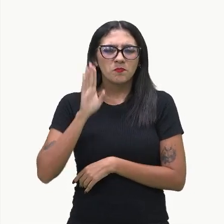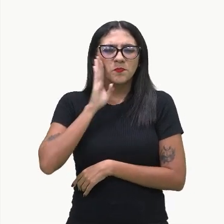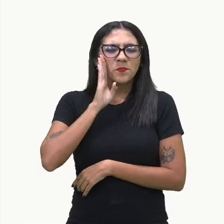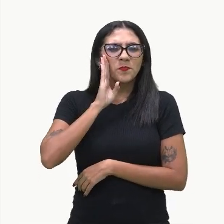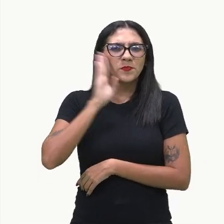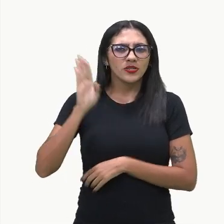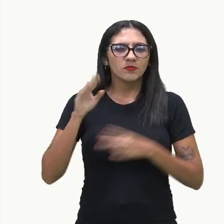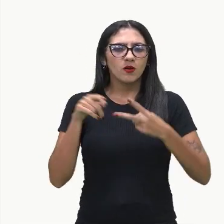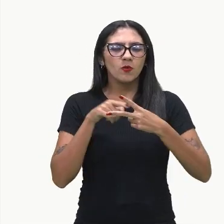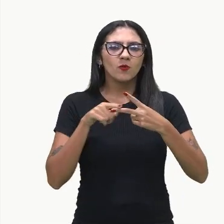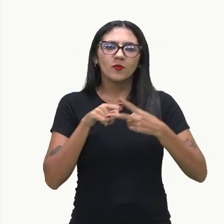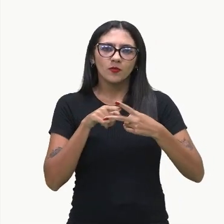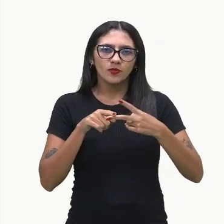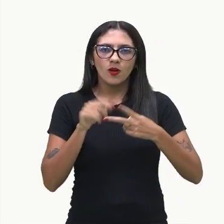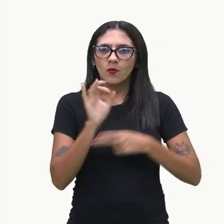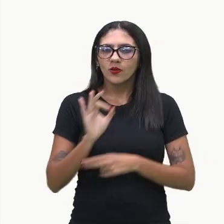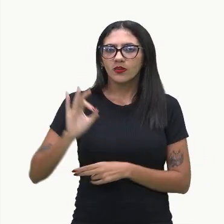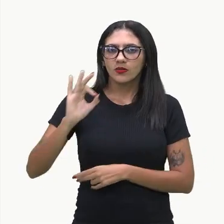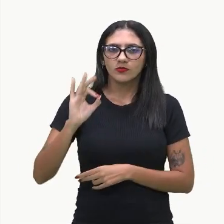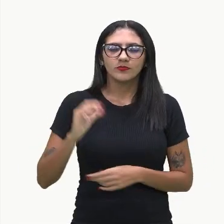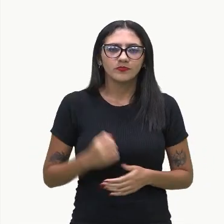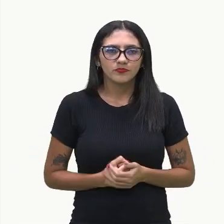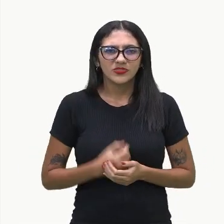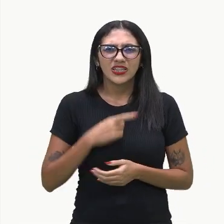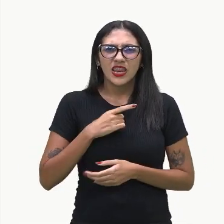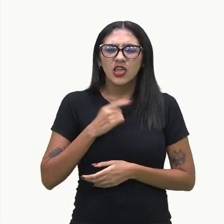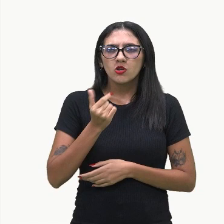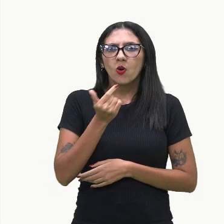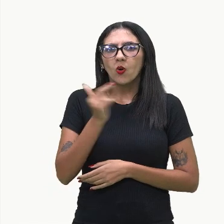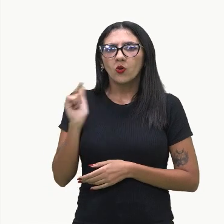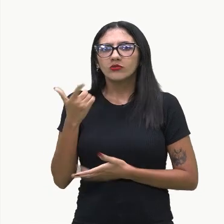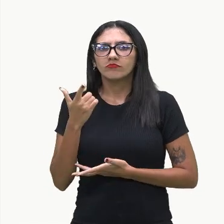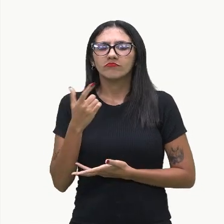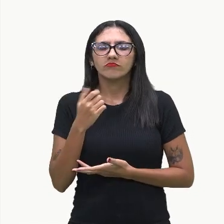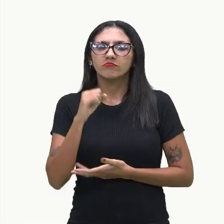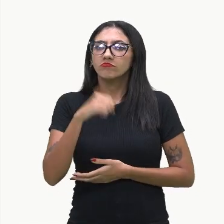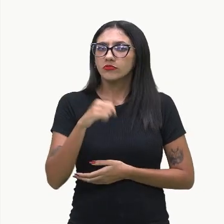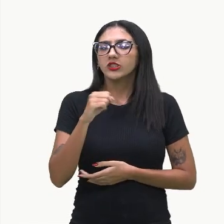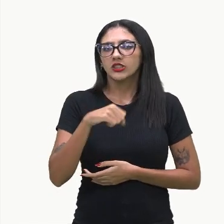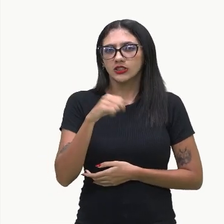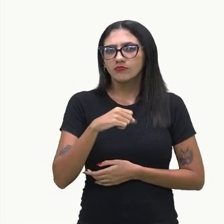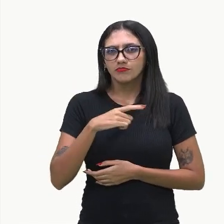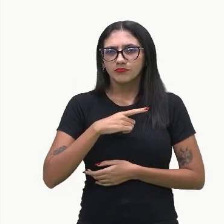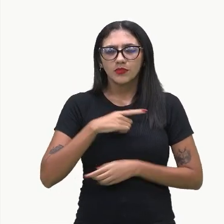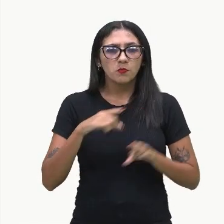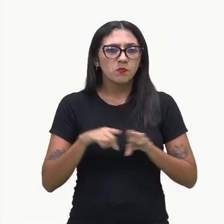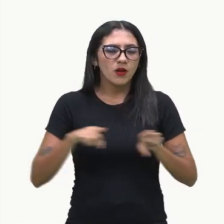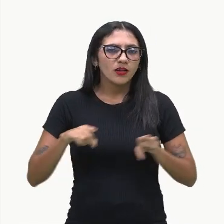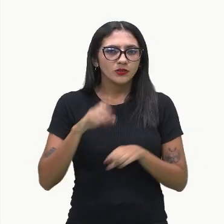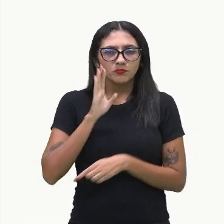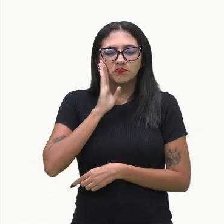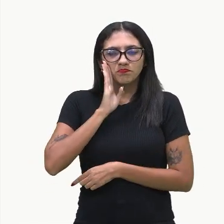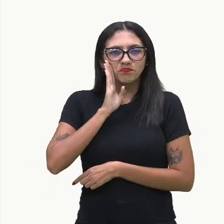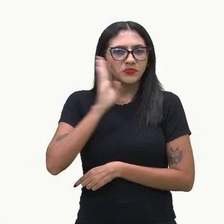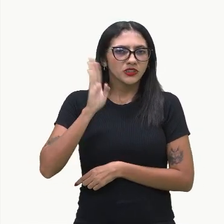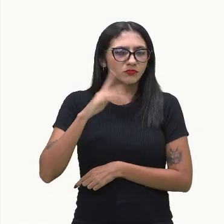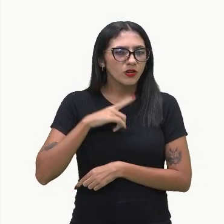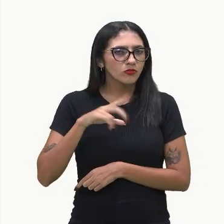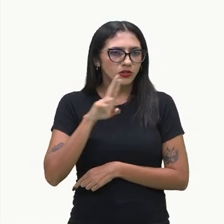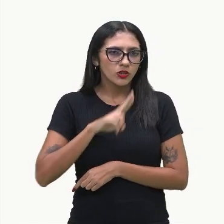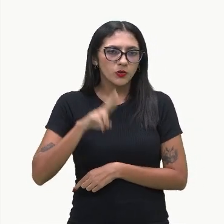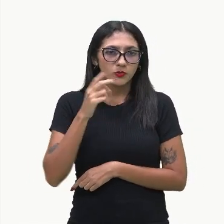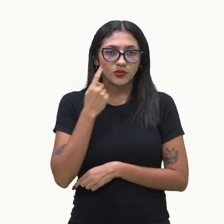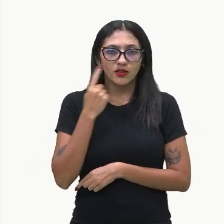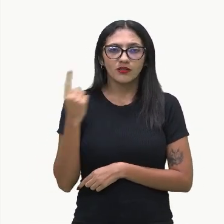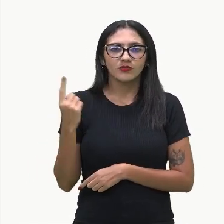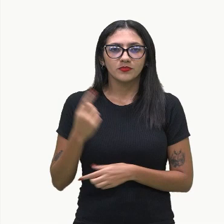em ângulos é o grau. Existem outras? Existem sim, mas a usual é o grau,